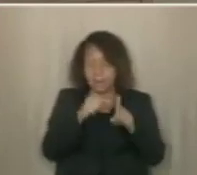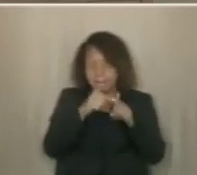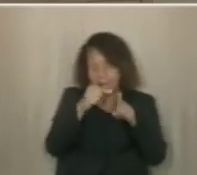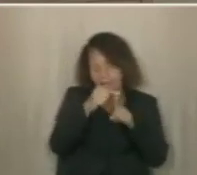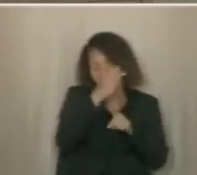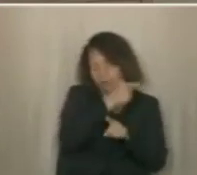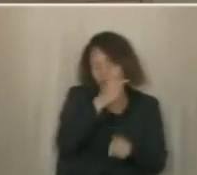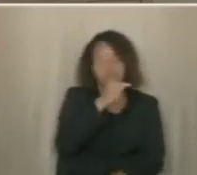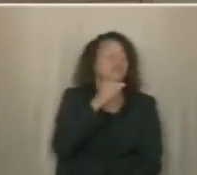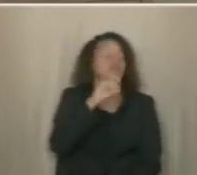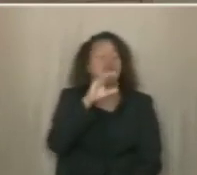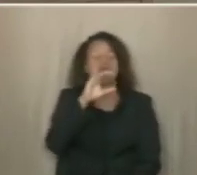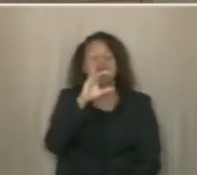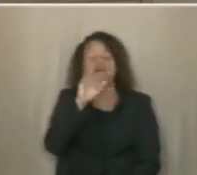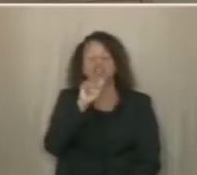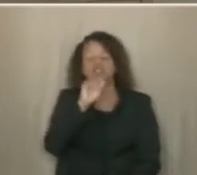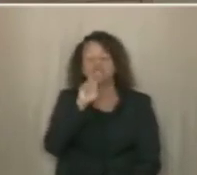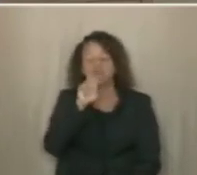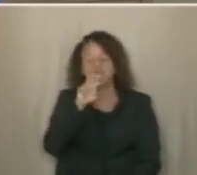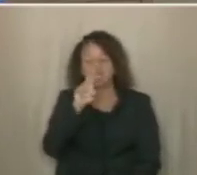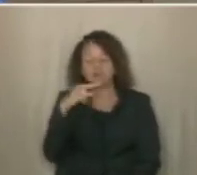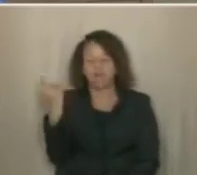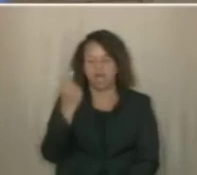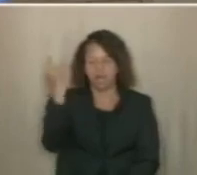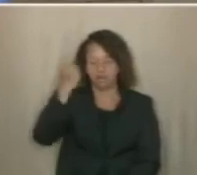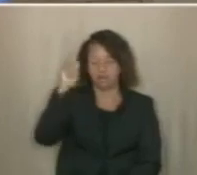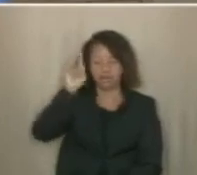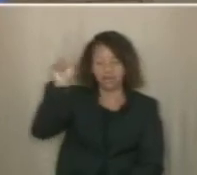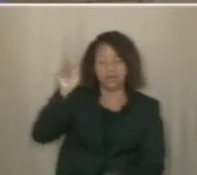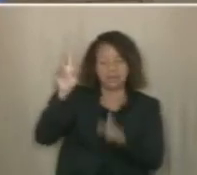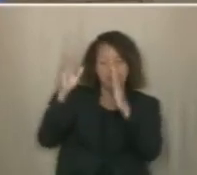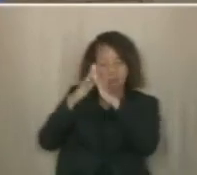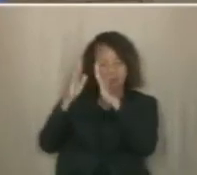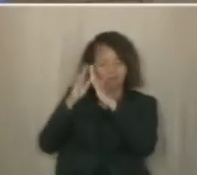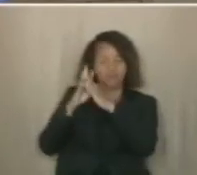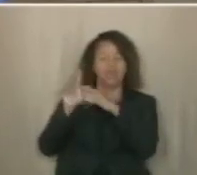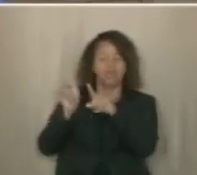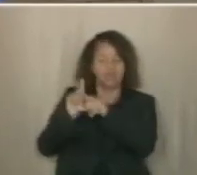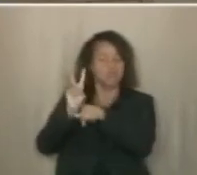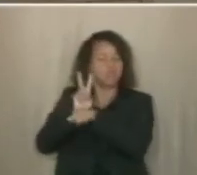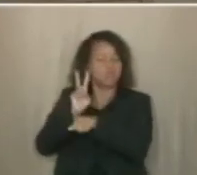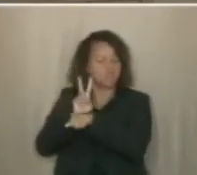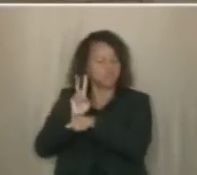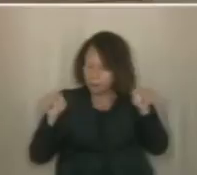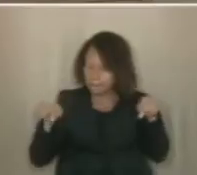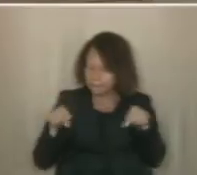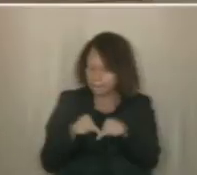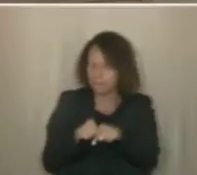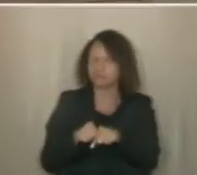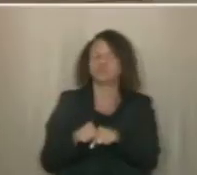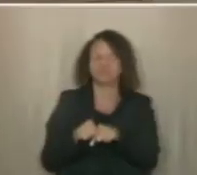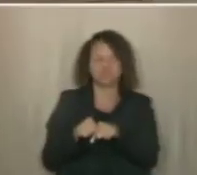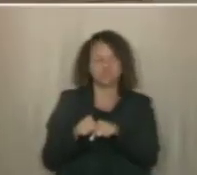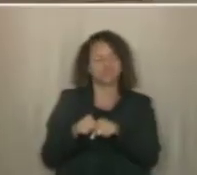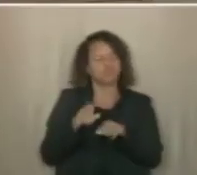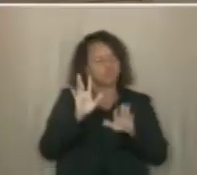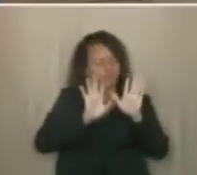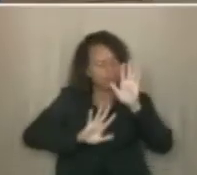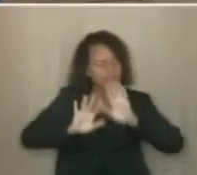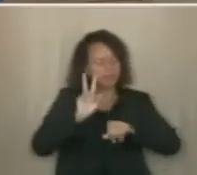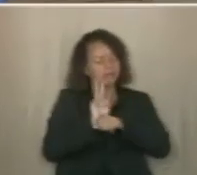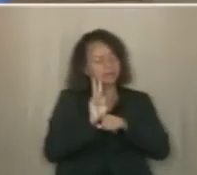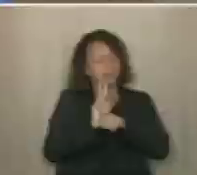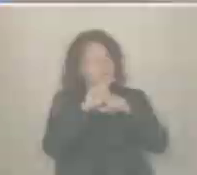especificamente em cajoo alto onde aqueles moradores tão bem cuidam do seu bairro tem muito zelo